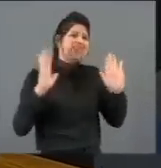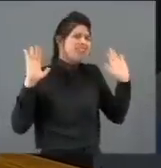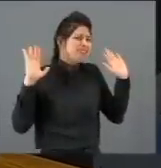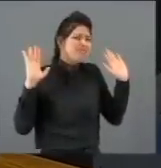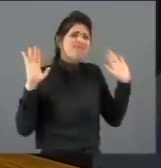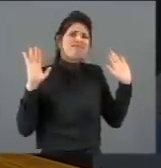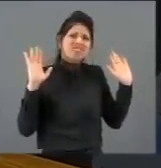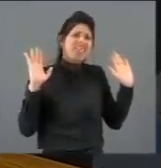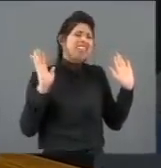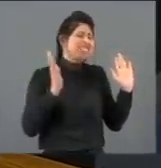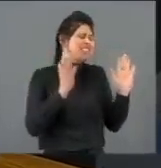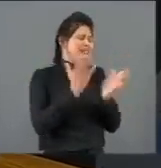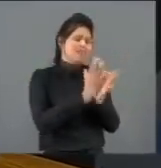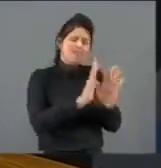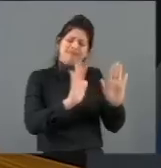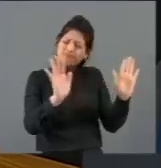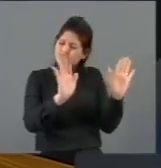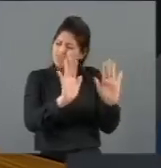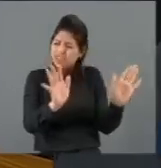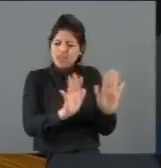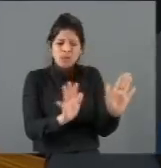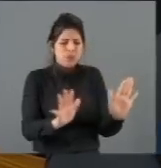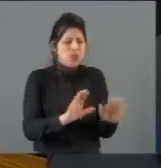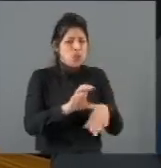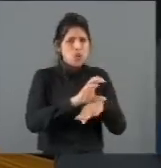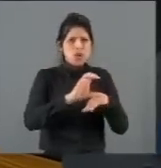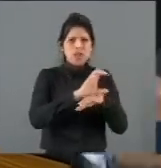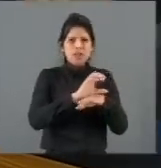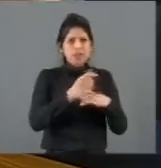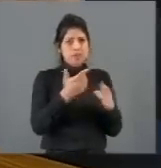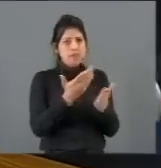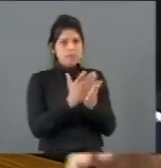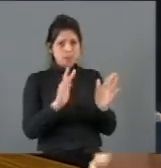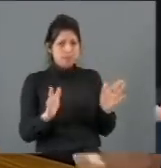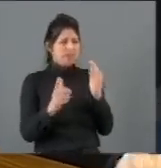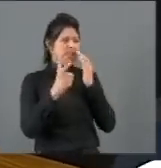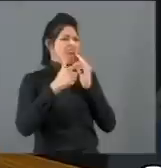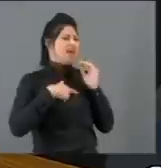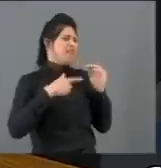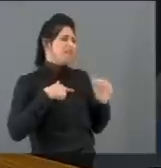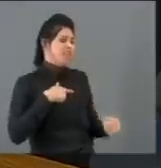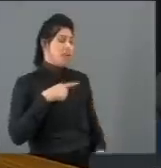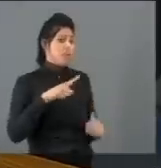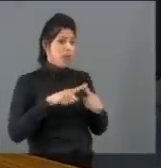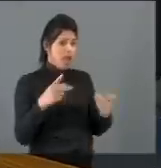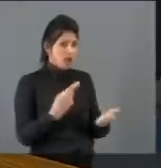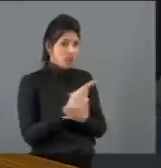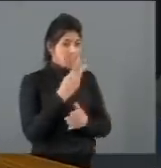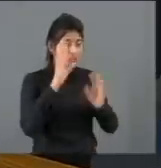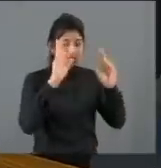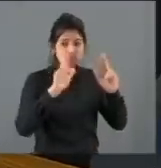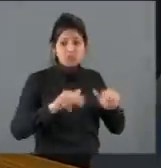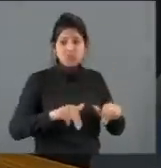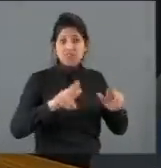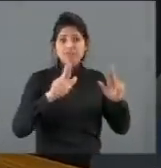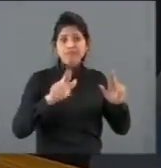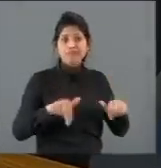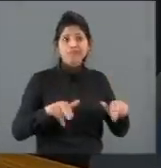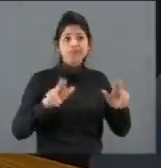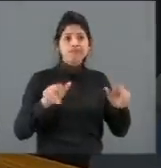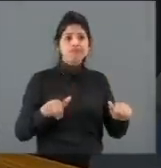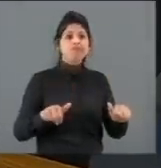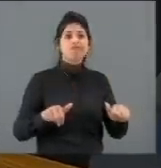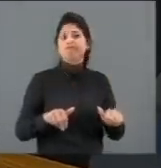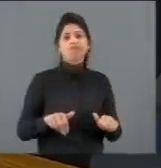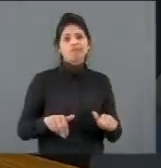Passou do ponto. Isso aqui não é constitucional. Está ficando feio, mas não acontece nunca. A autocrítica não